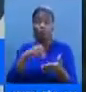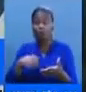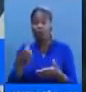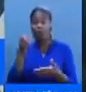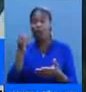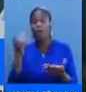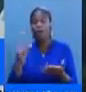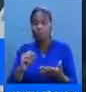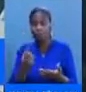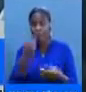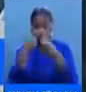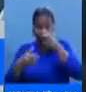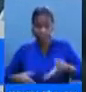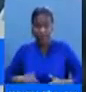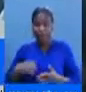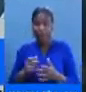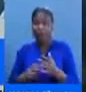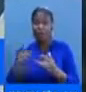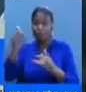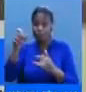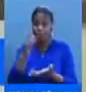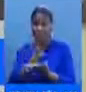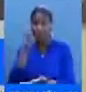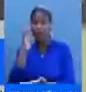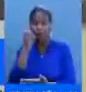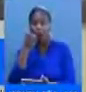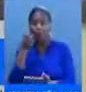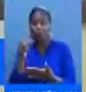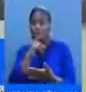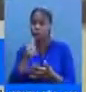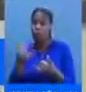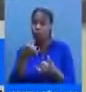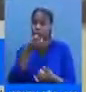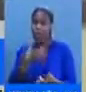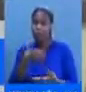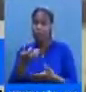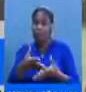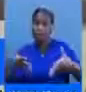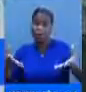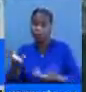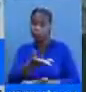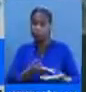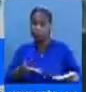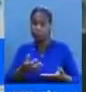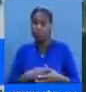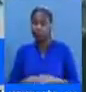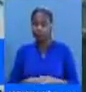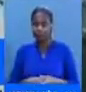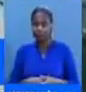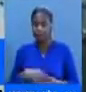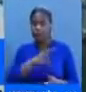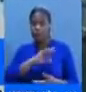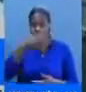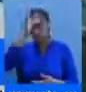para cabo-verdianos virem até Angola, poderá permitir uma maior circulação. O senhor